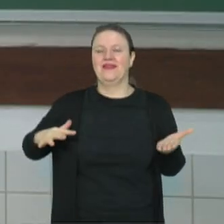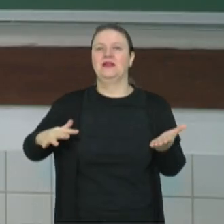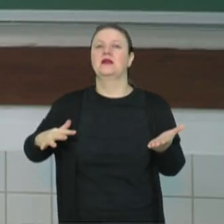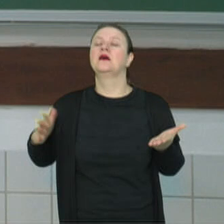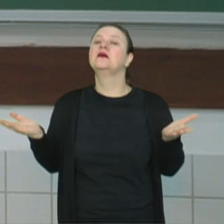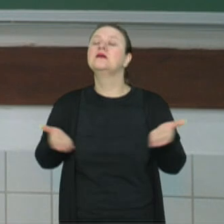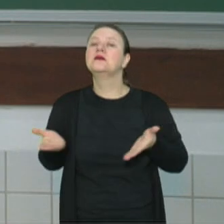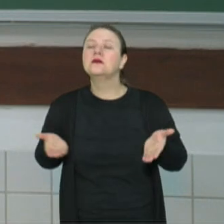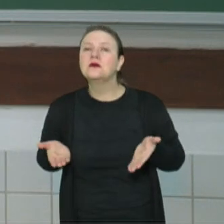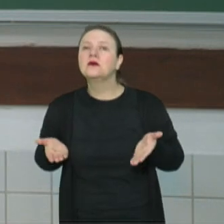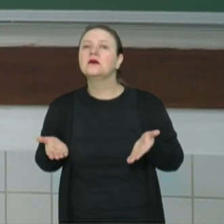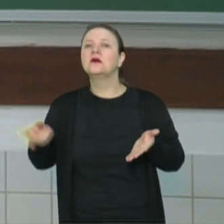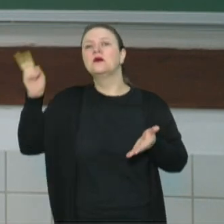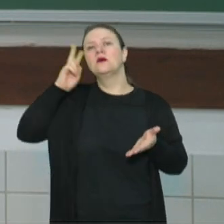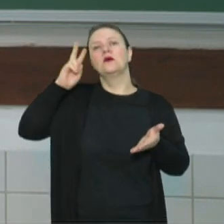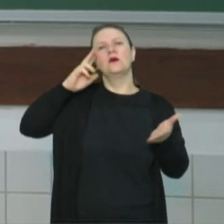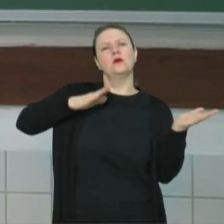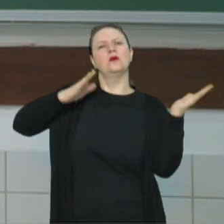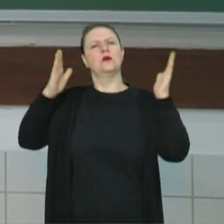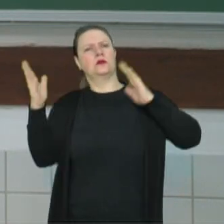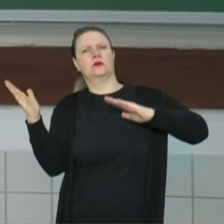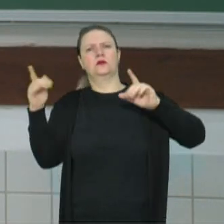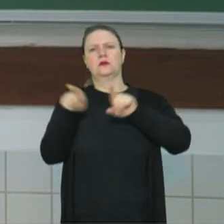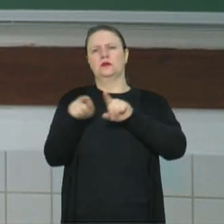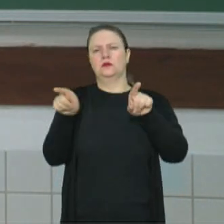respeito à história do jiu-jitsu. Então,